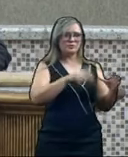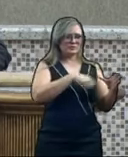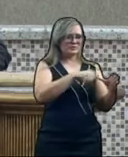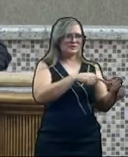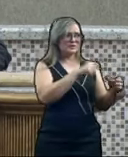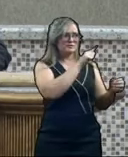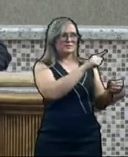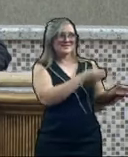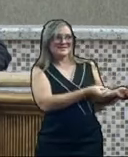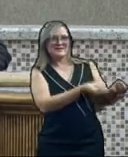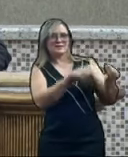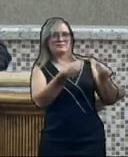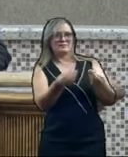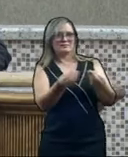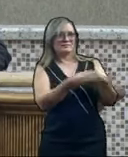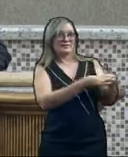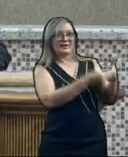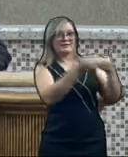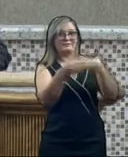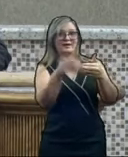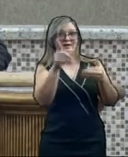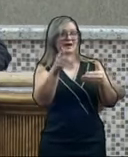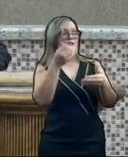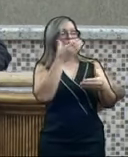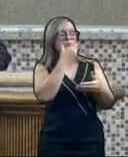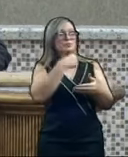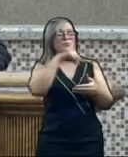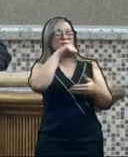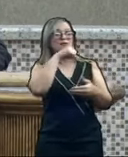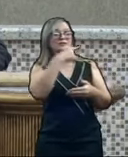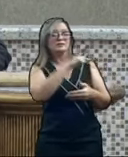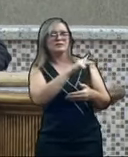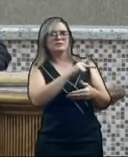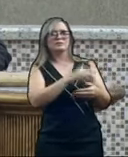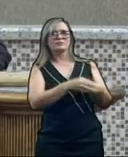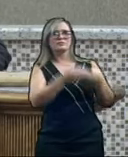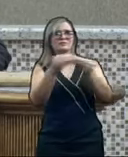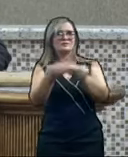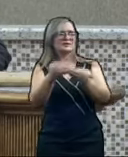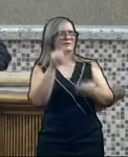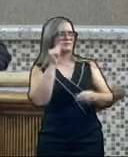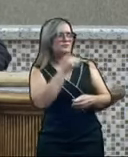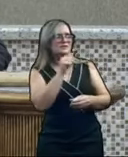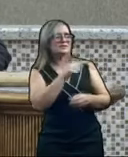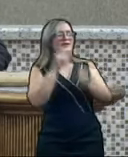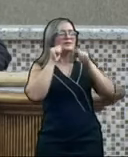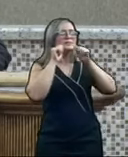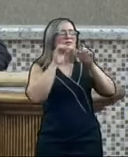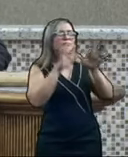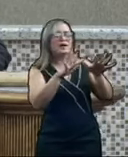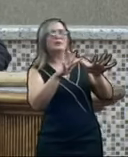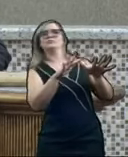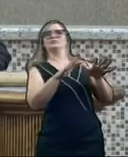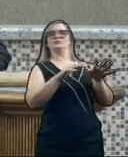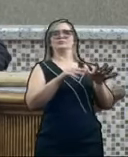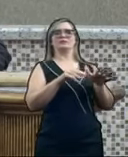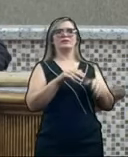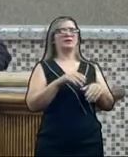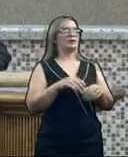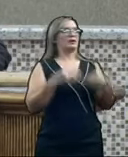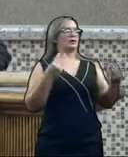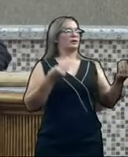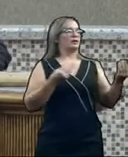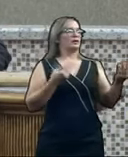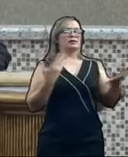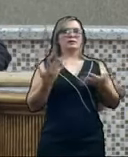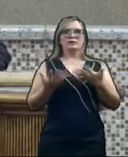muito normal para quem morava no deserto para quem mora no deserto e não se cuida a Cegueira